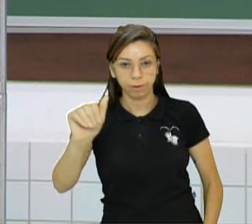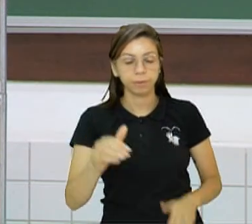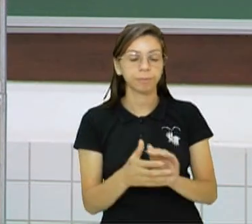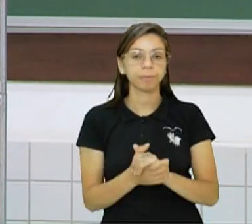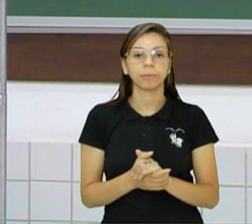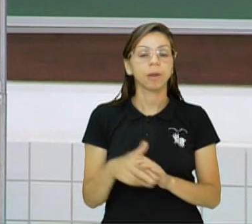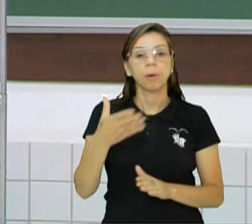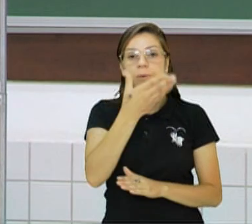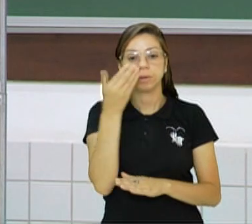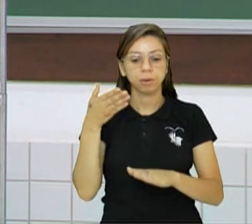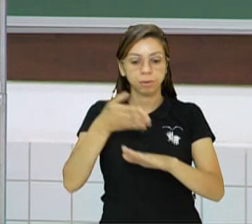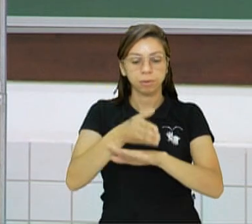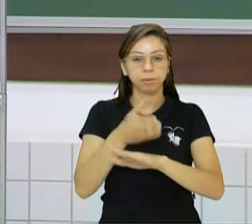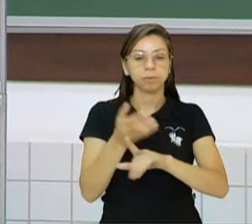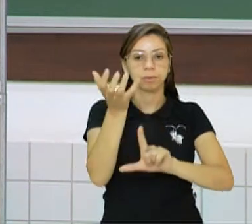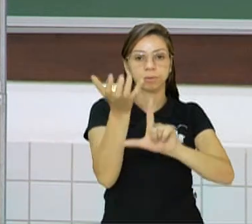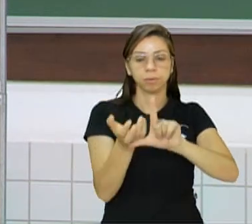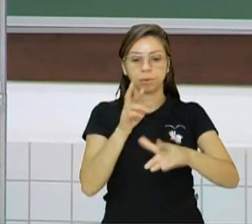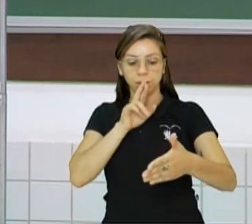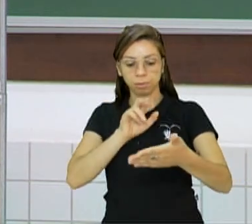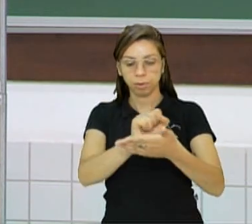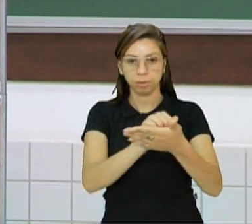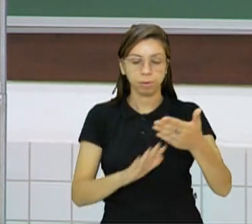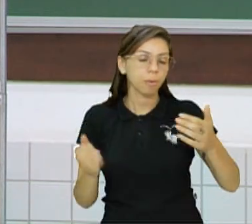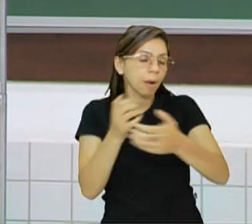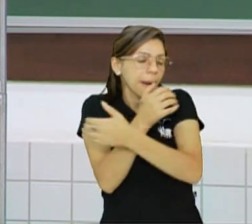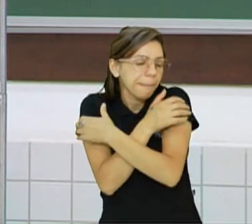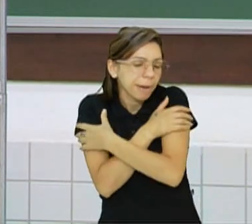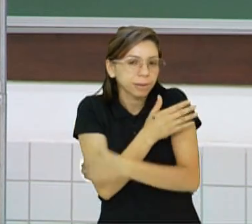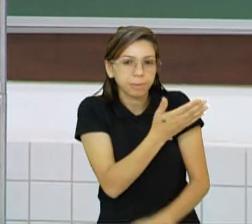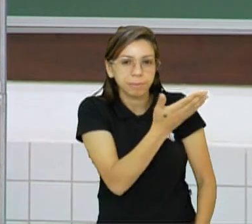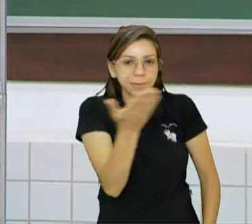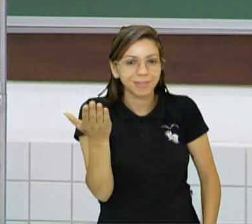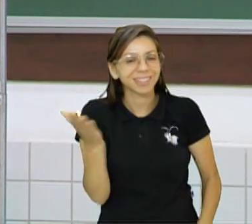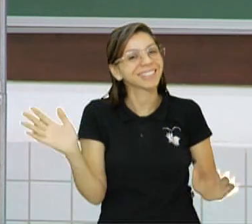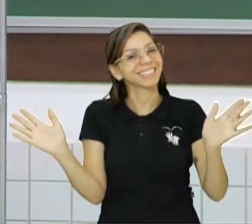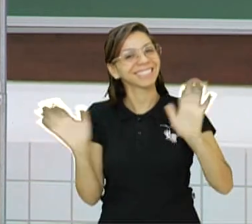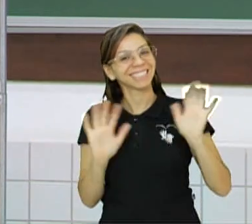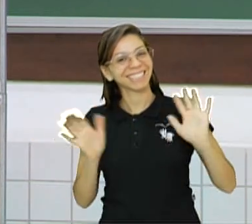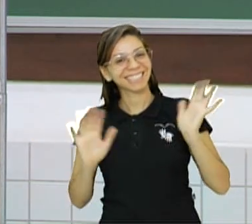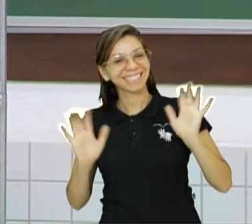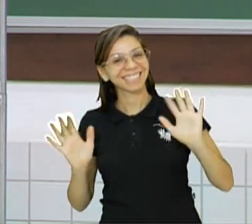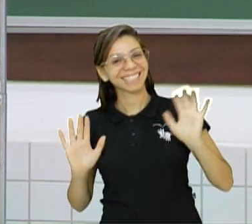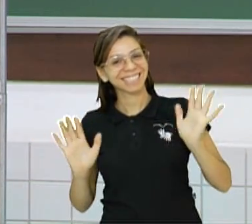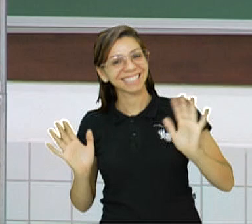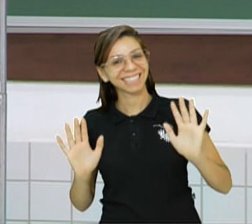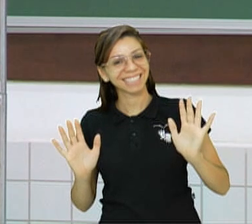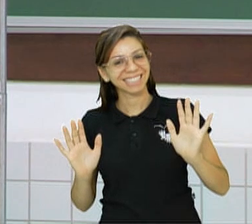acessar o Classroom, resolver as atividades. Um abraço para vocês e até a próxima!